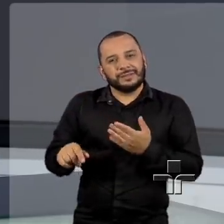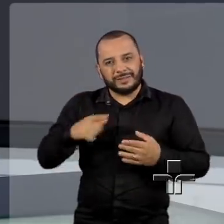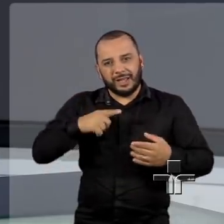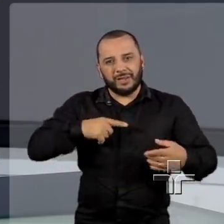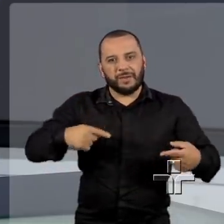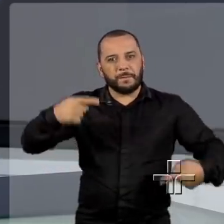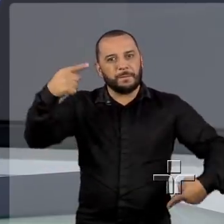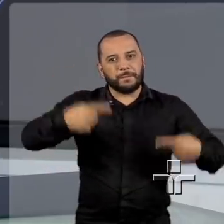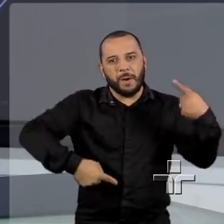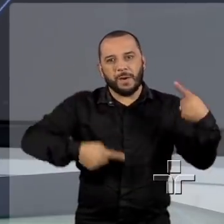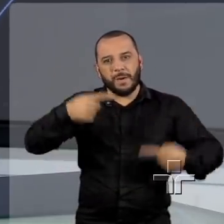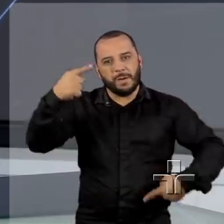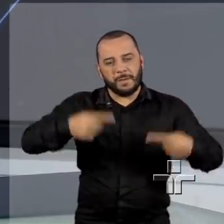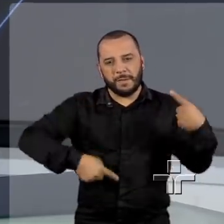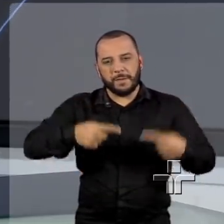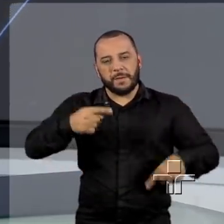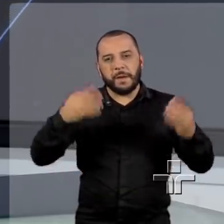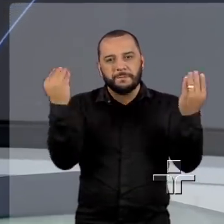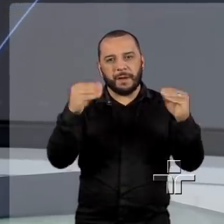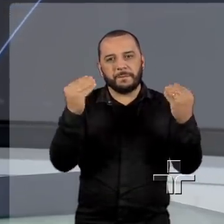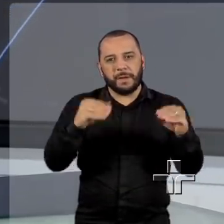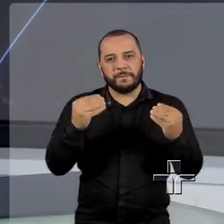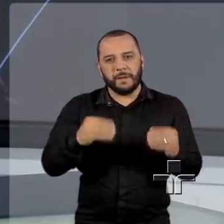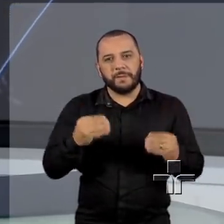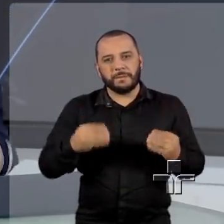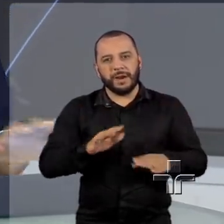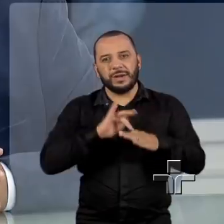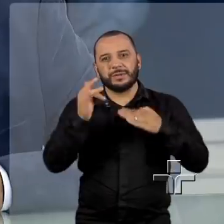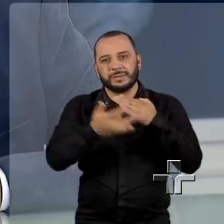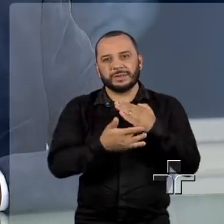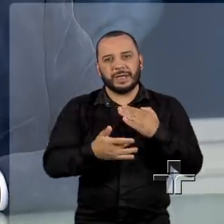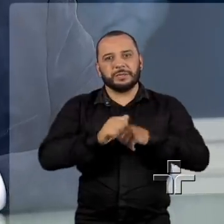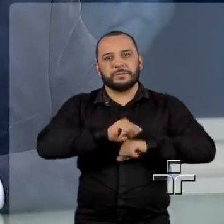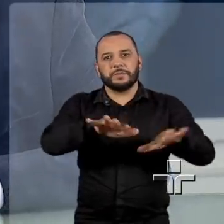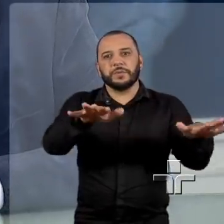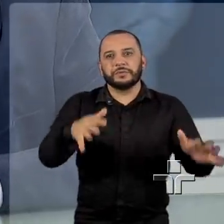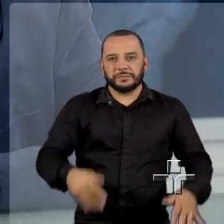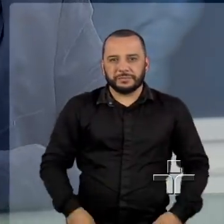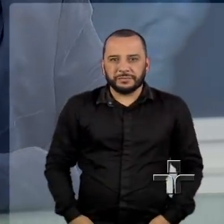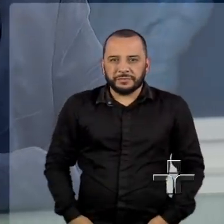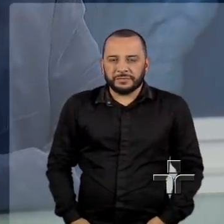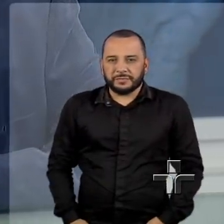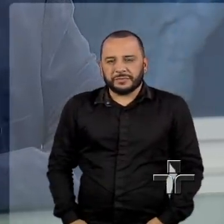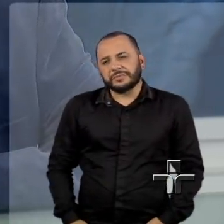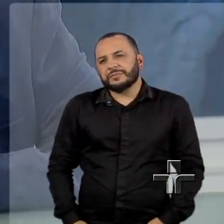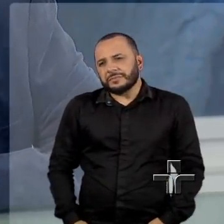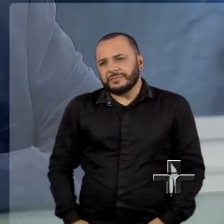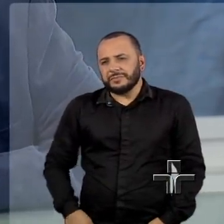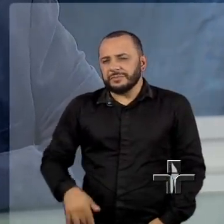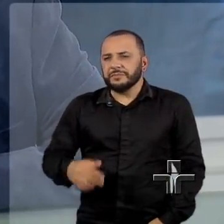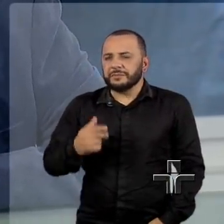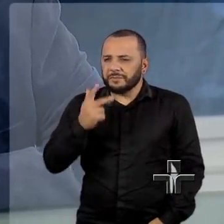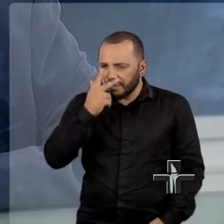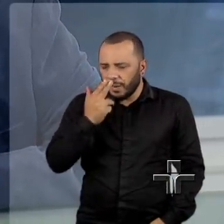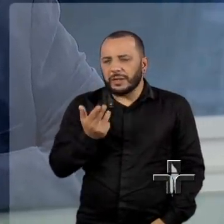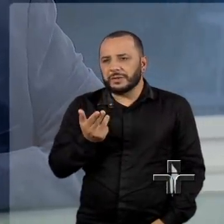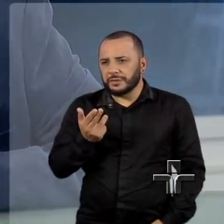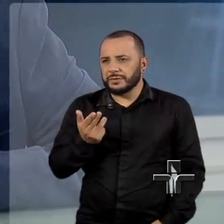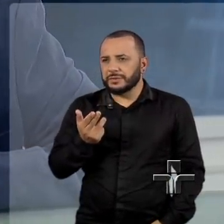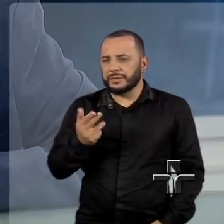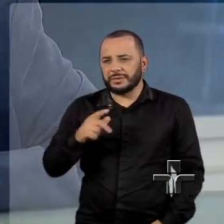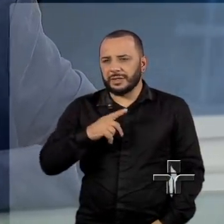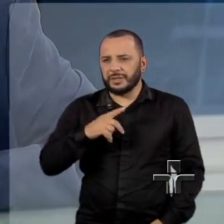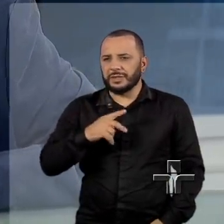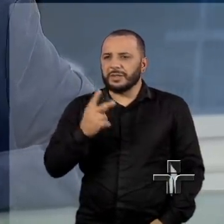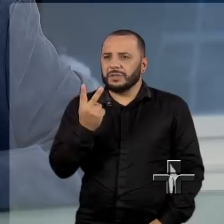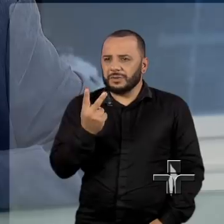essa discussão tão intensa nas redes sociais? O que está por trás disso? No primeiro, eu diria que tem normalmente 2